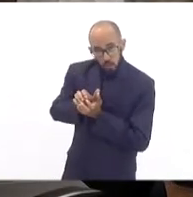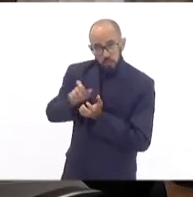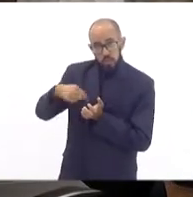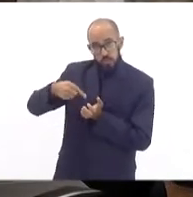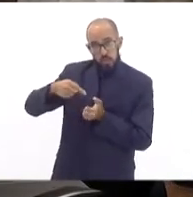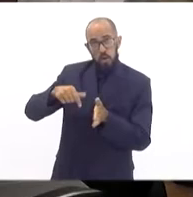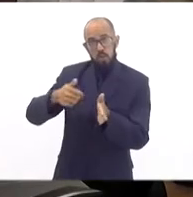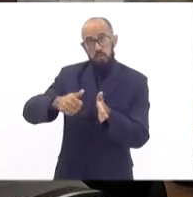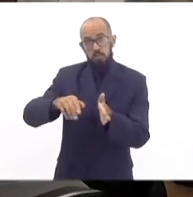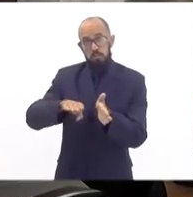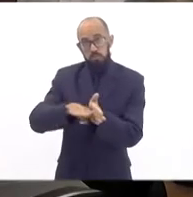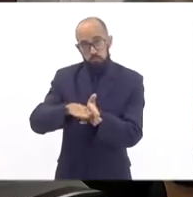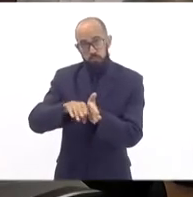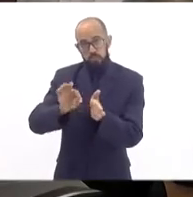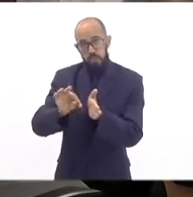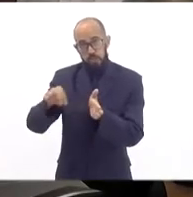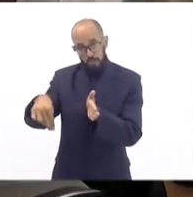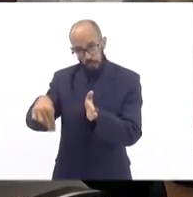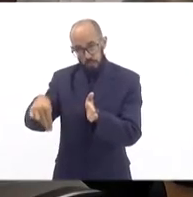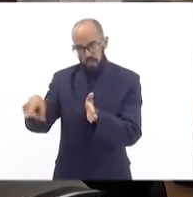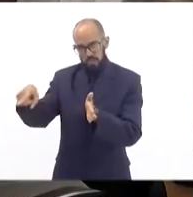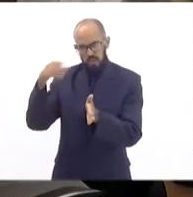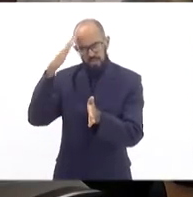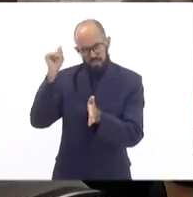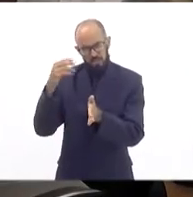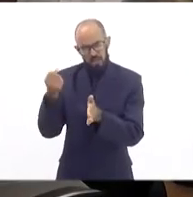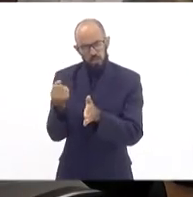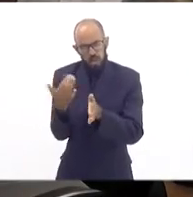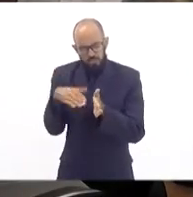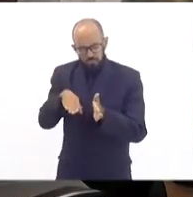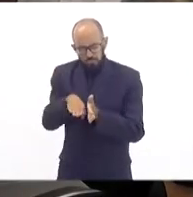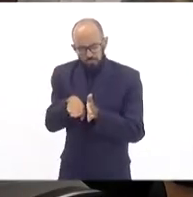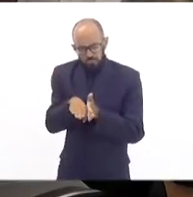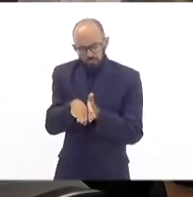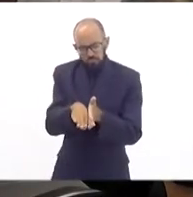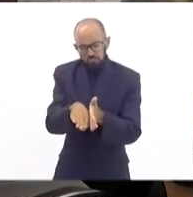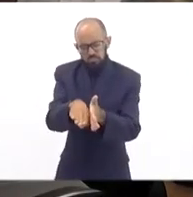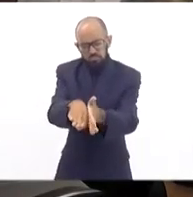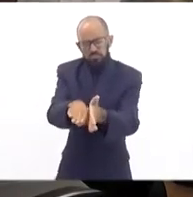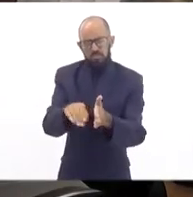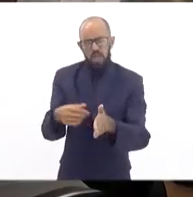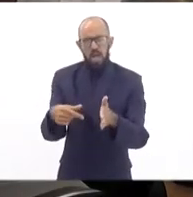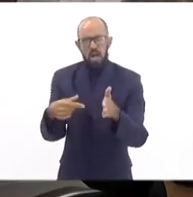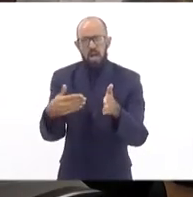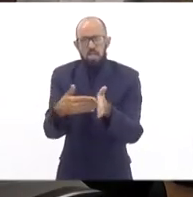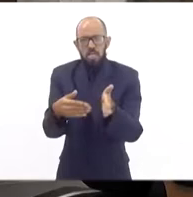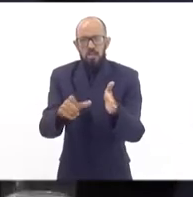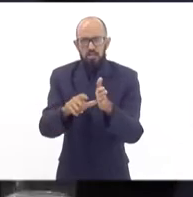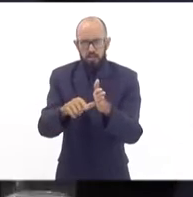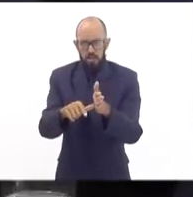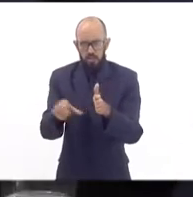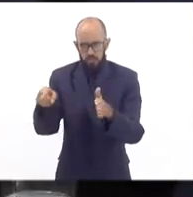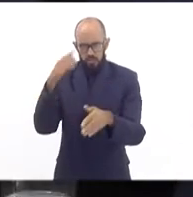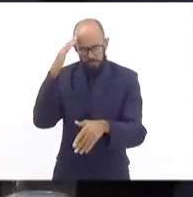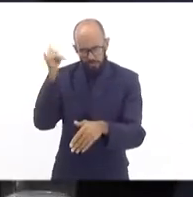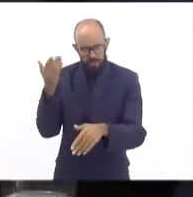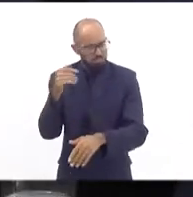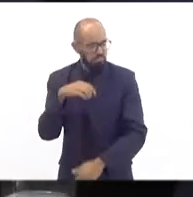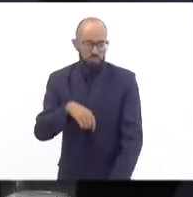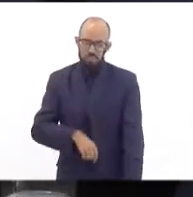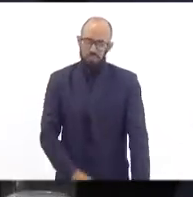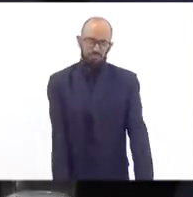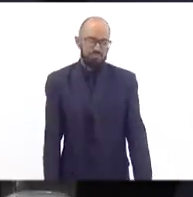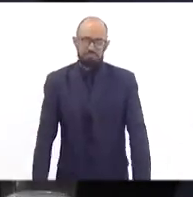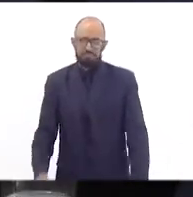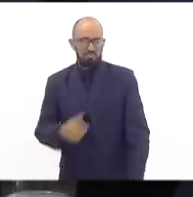né? A senhora tem noção de quantas paradas a senhora faz até chegar à central? A senhora alguma vez já contou? Nossa, não tenho nem